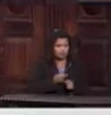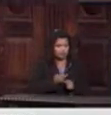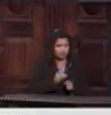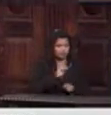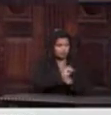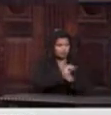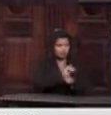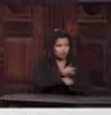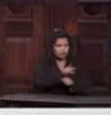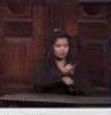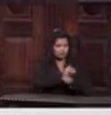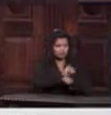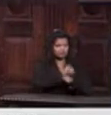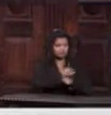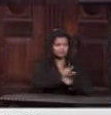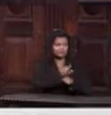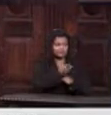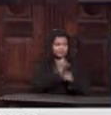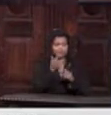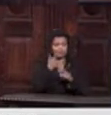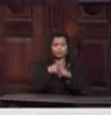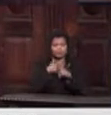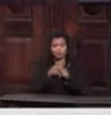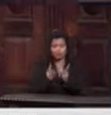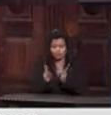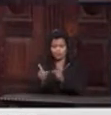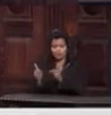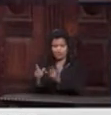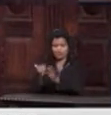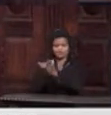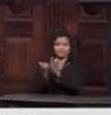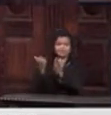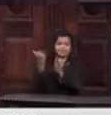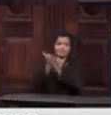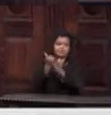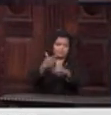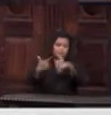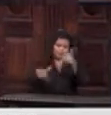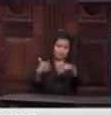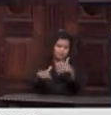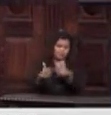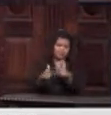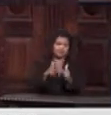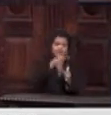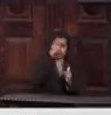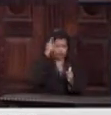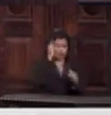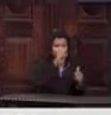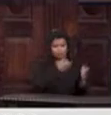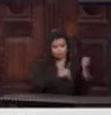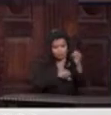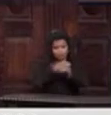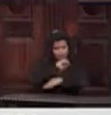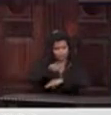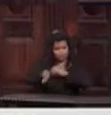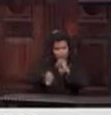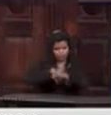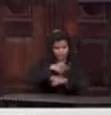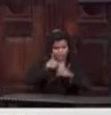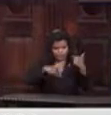viessem a gerar mais empregos e, consequentemente, mais impostos e mais renda para o povo